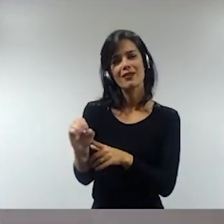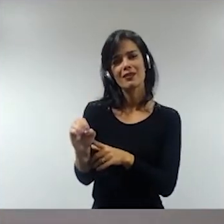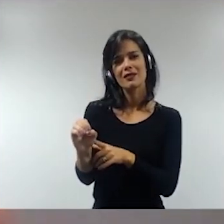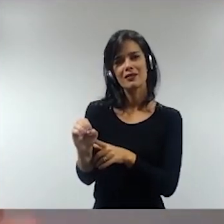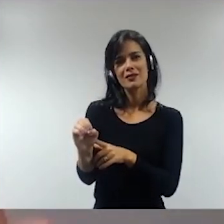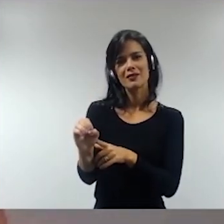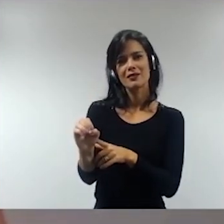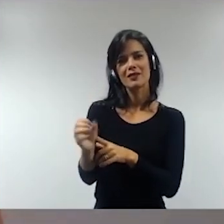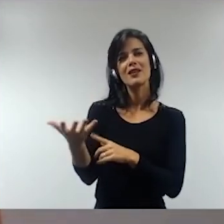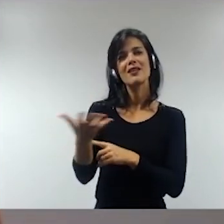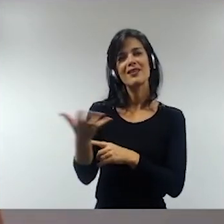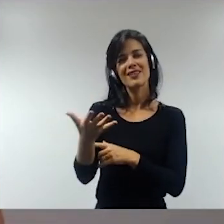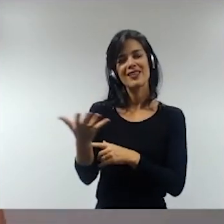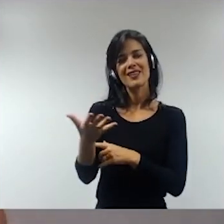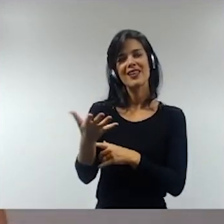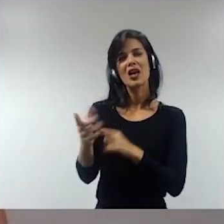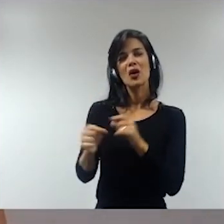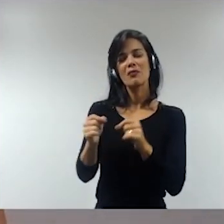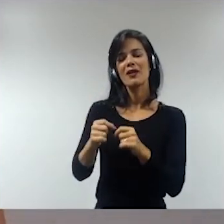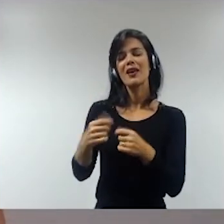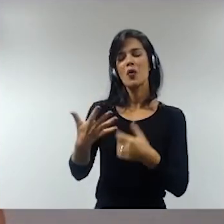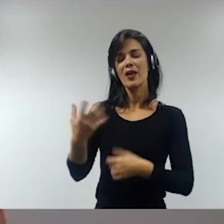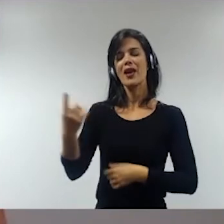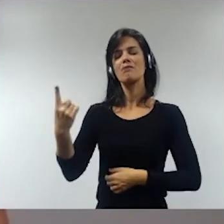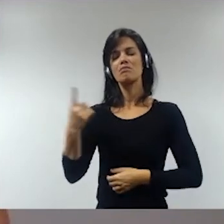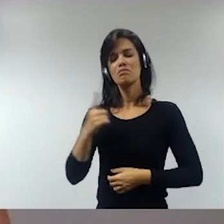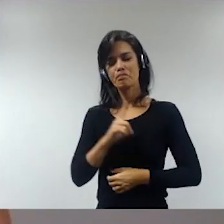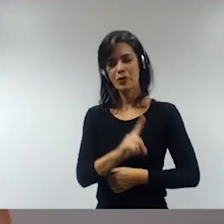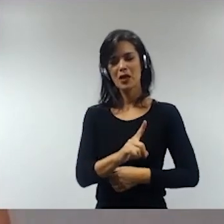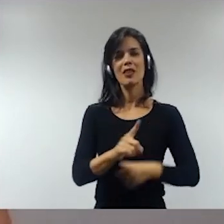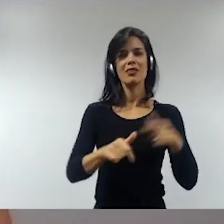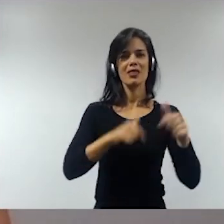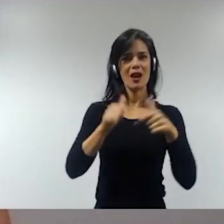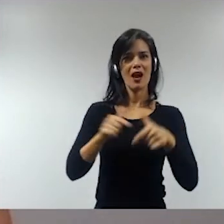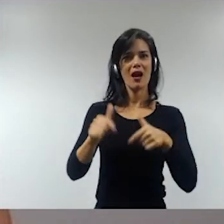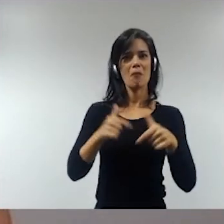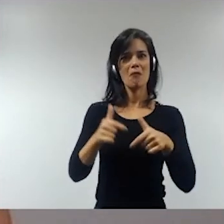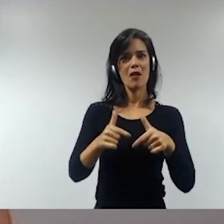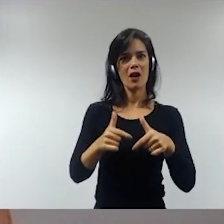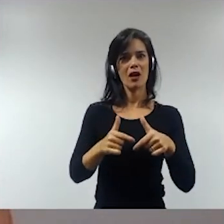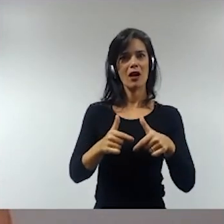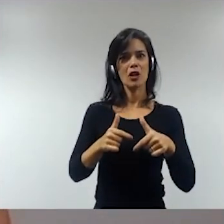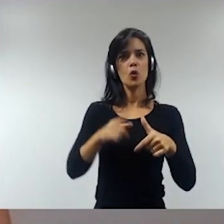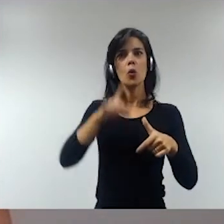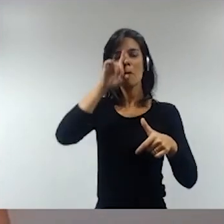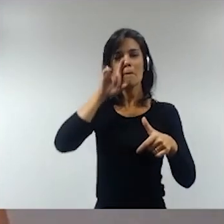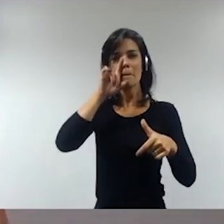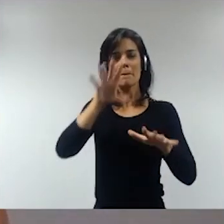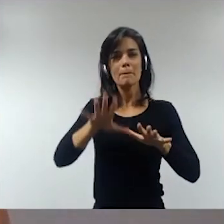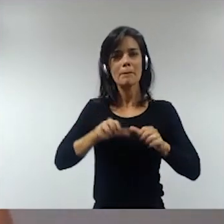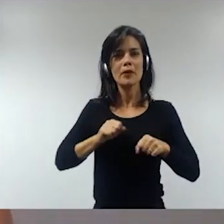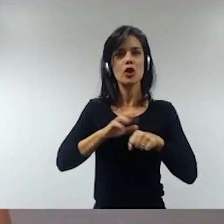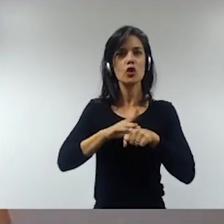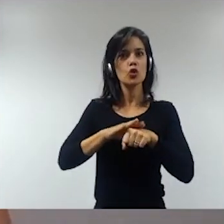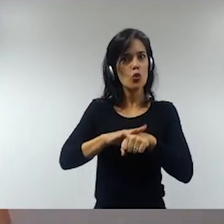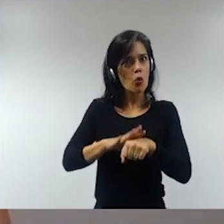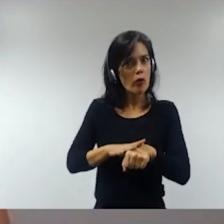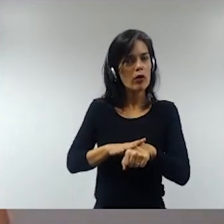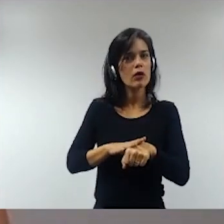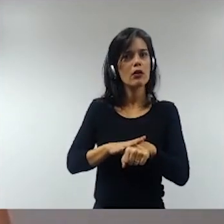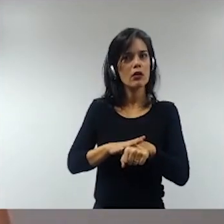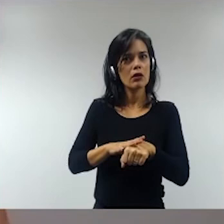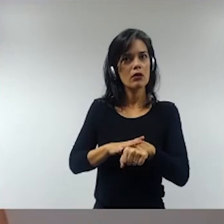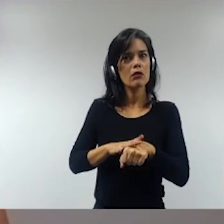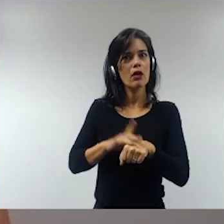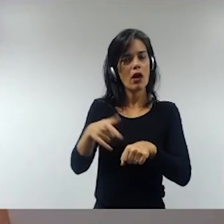a assumir o risco de ser infectado por uma doença letal e que ela está absolutamente num grupo